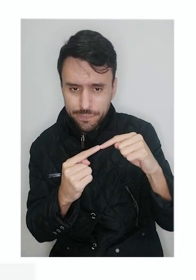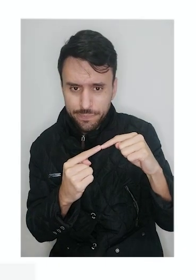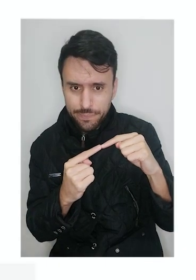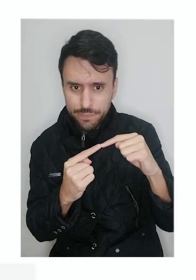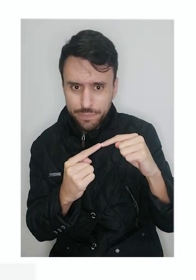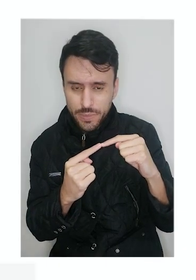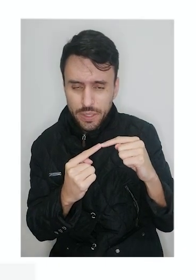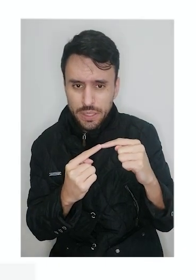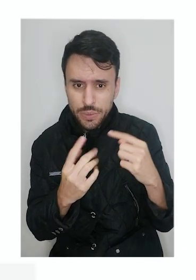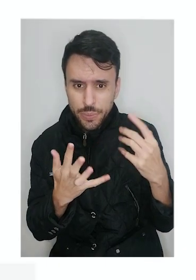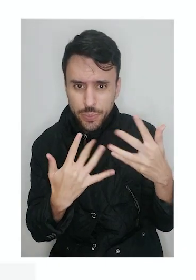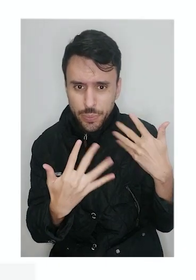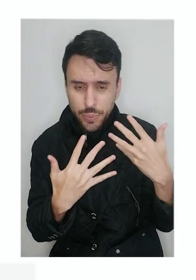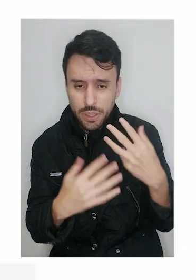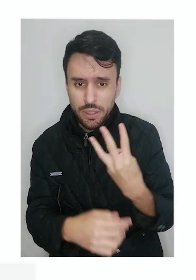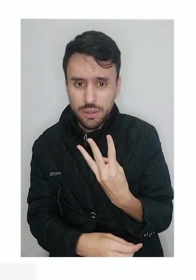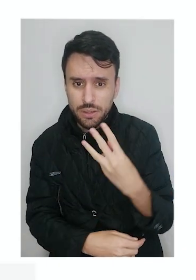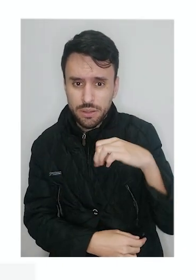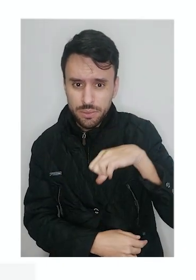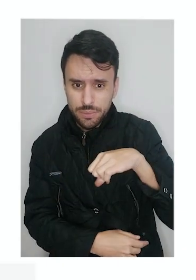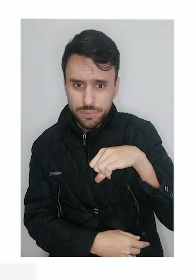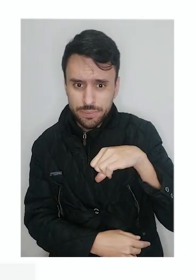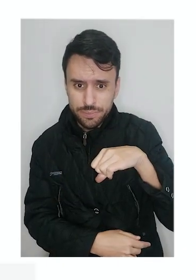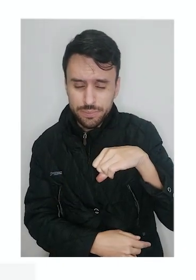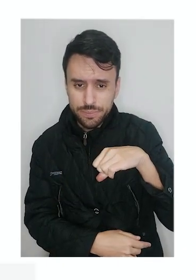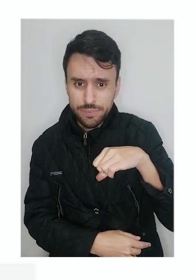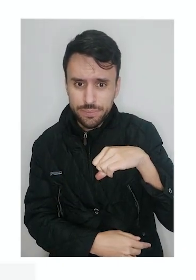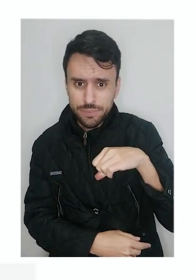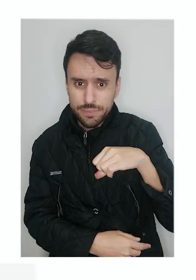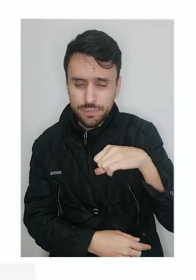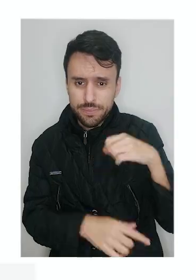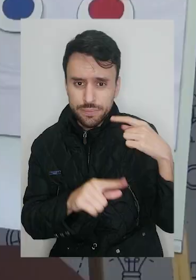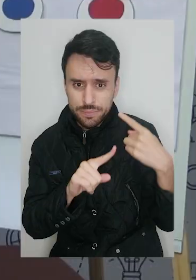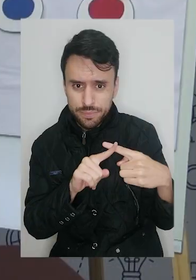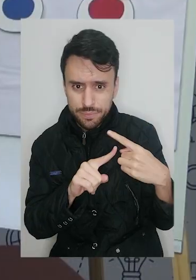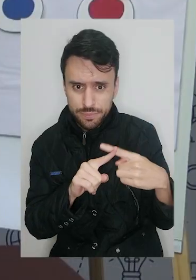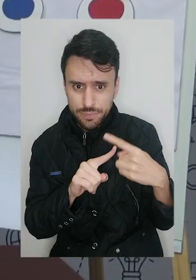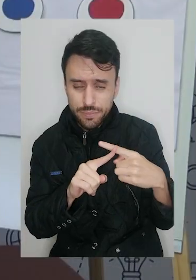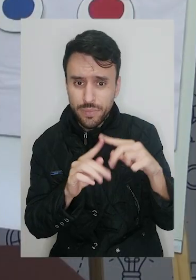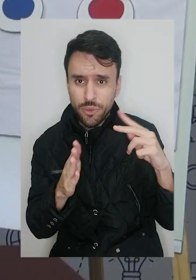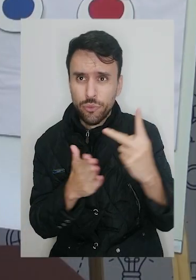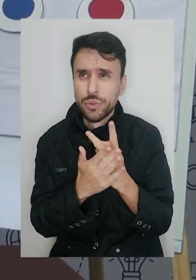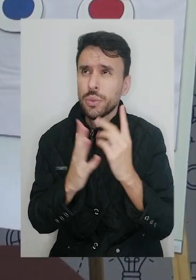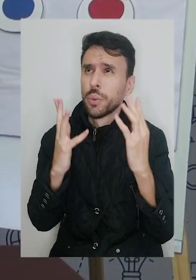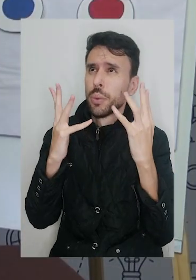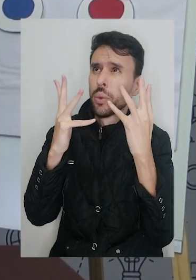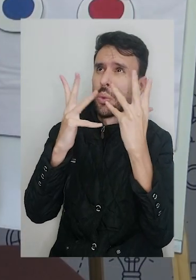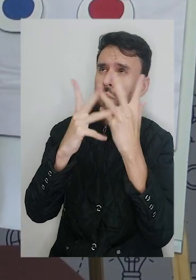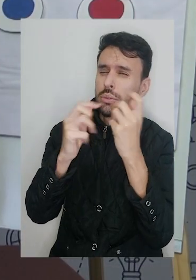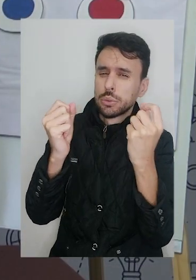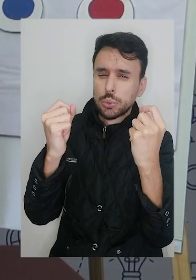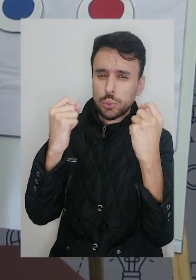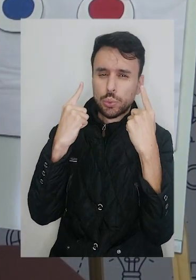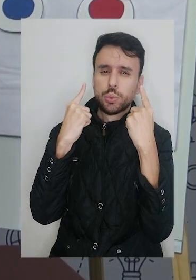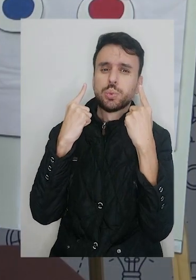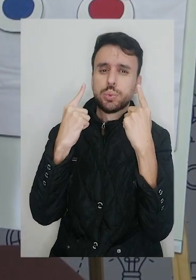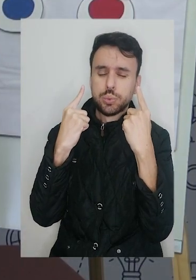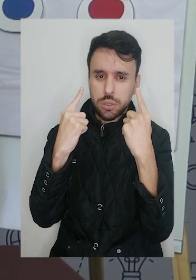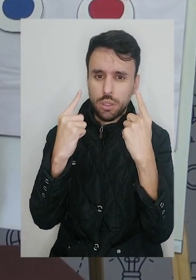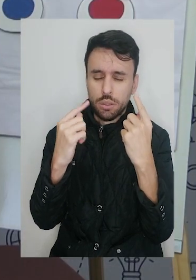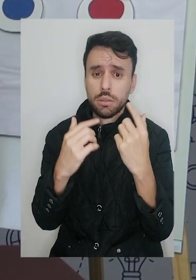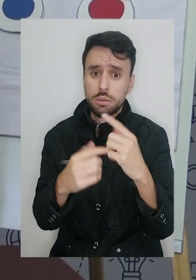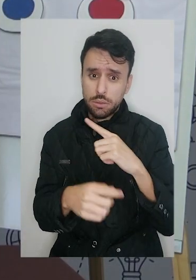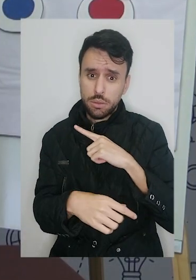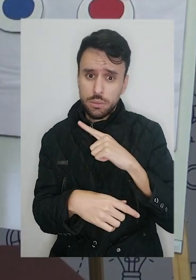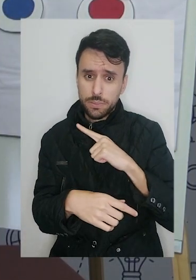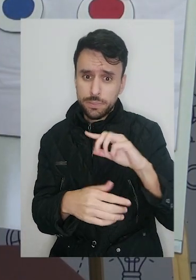bem quente, ó. 39. Está bem quente, bem calor. Dá para ver que o dia está bonito, ensolarado. Então, é frio ou é